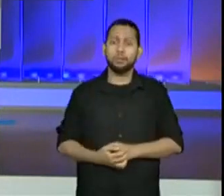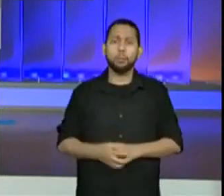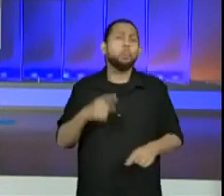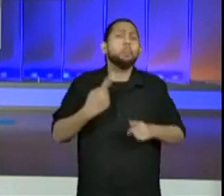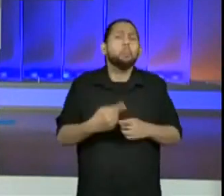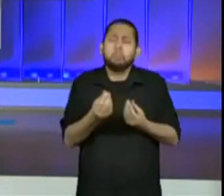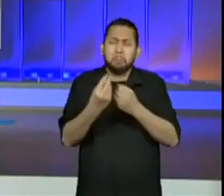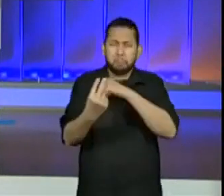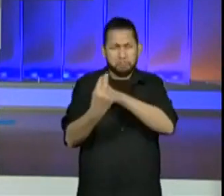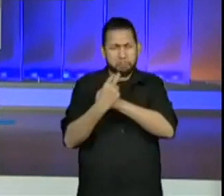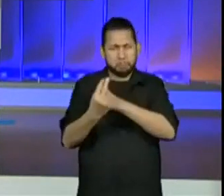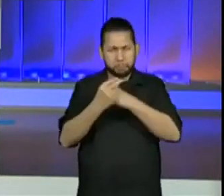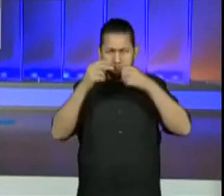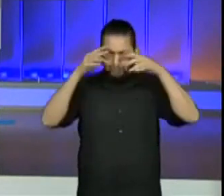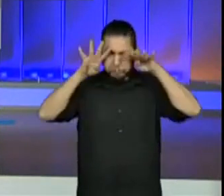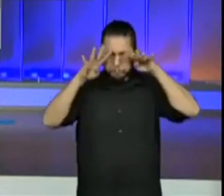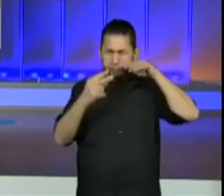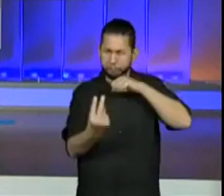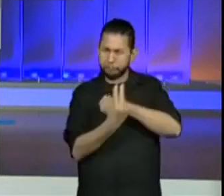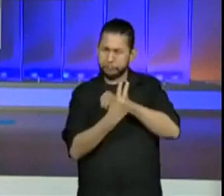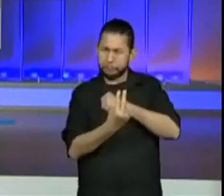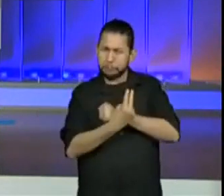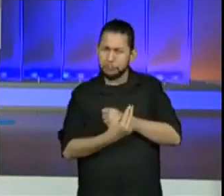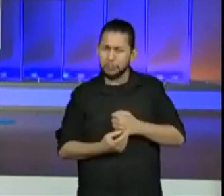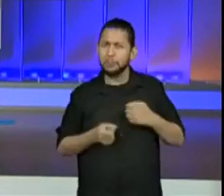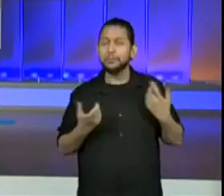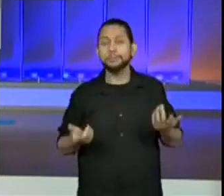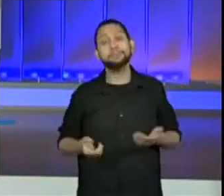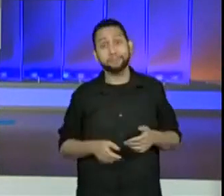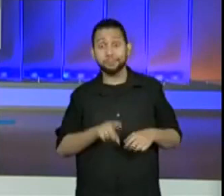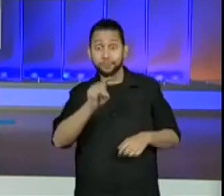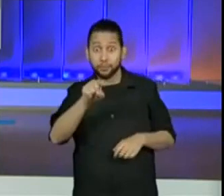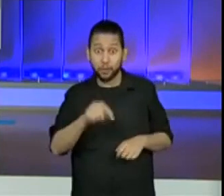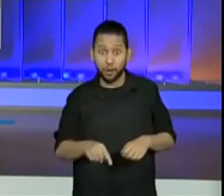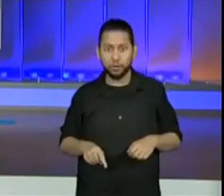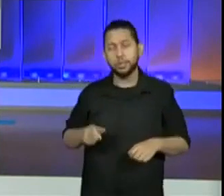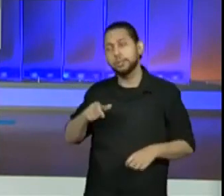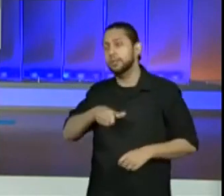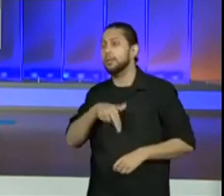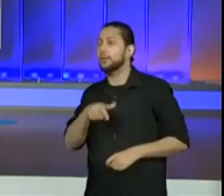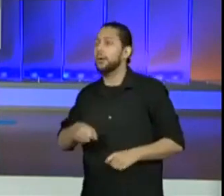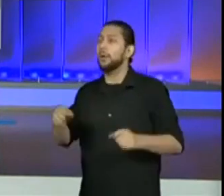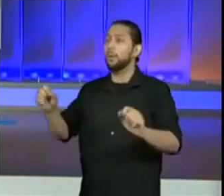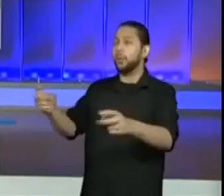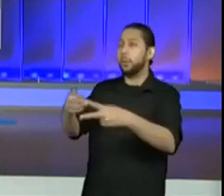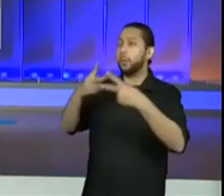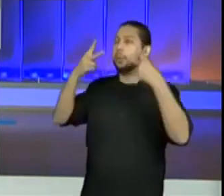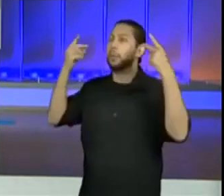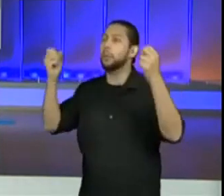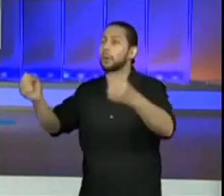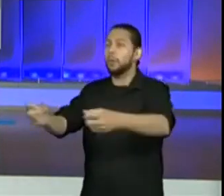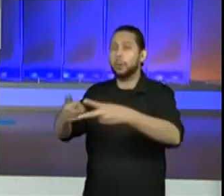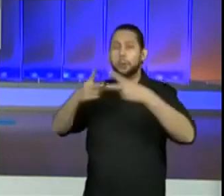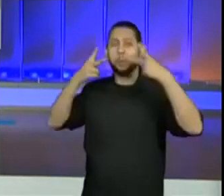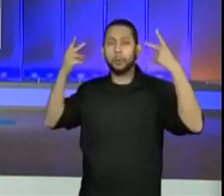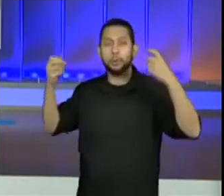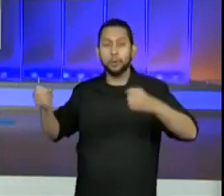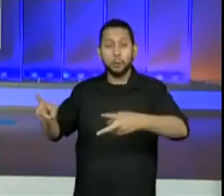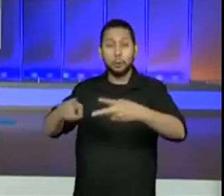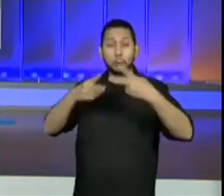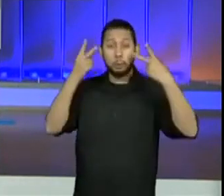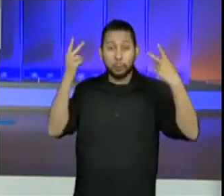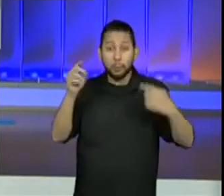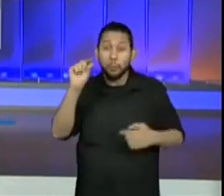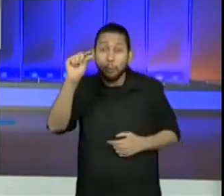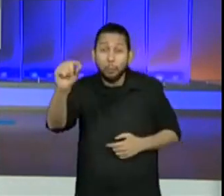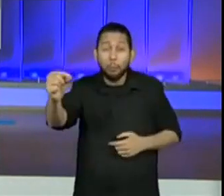quê? A proteção contra partículas sólidas, não é? Que venham a atingir os nossos olhos.